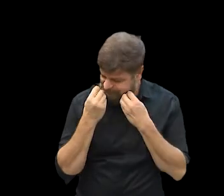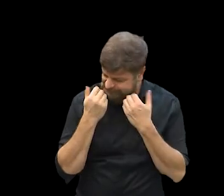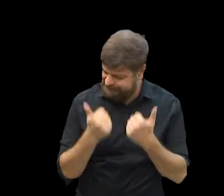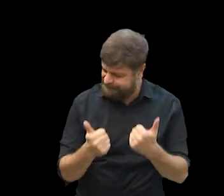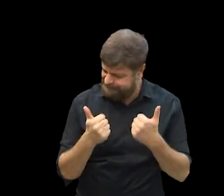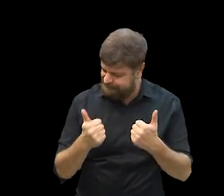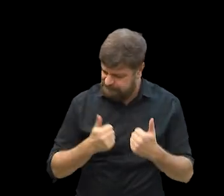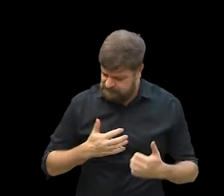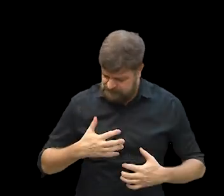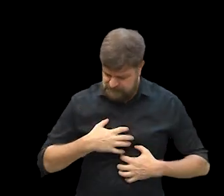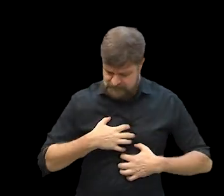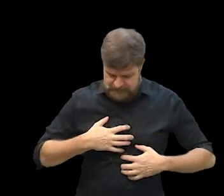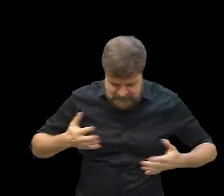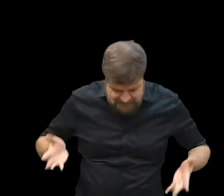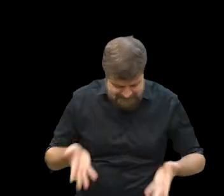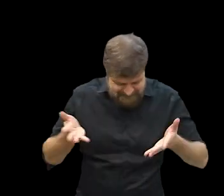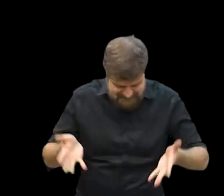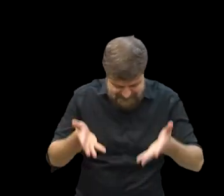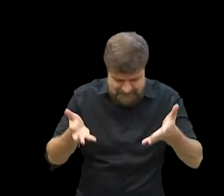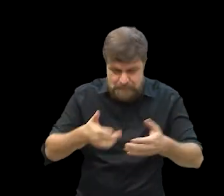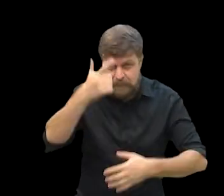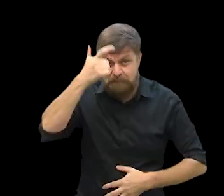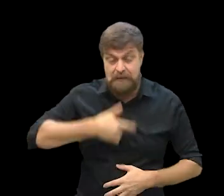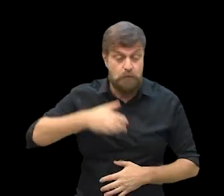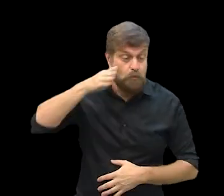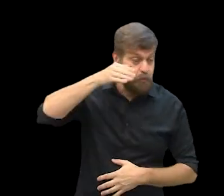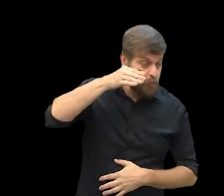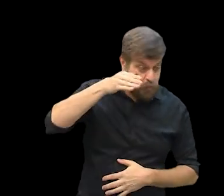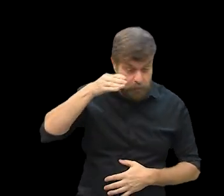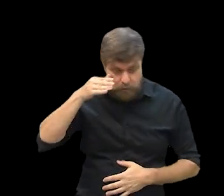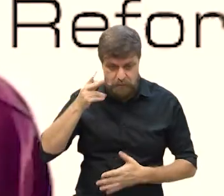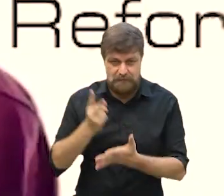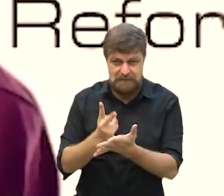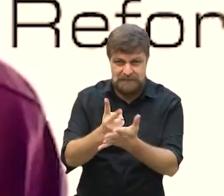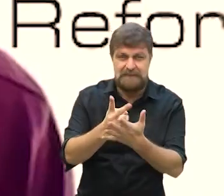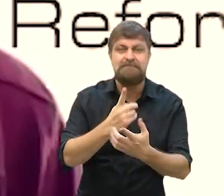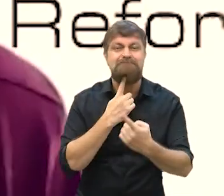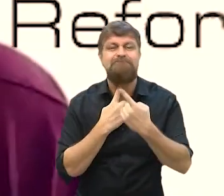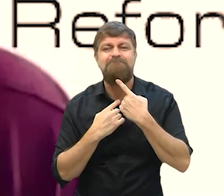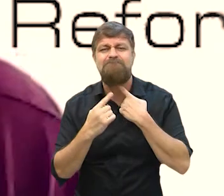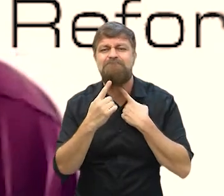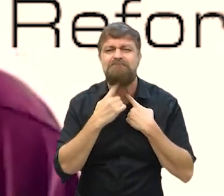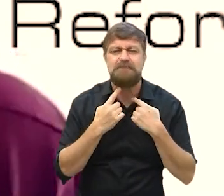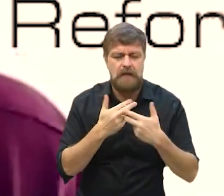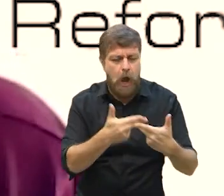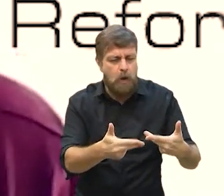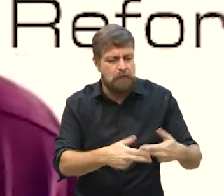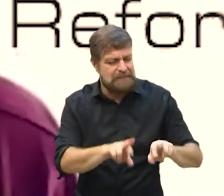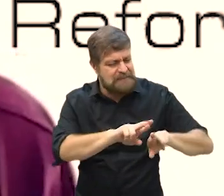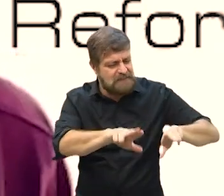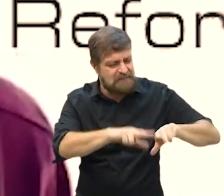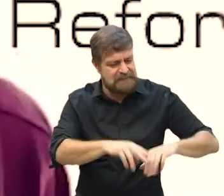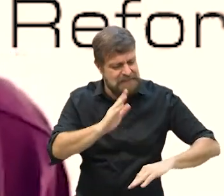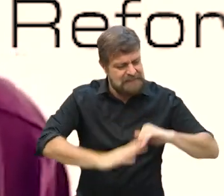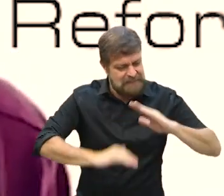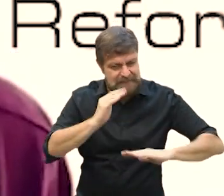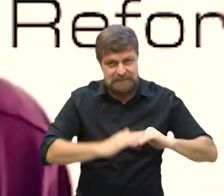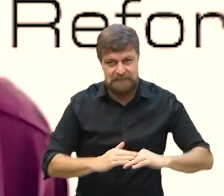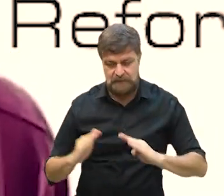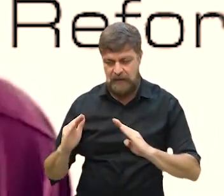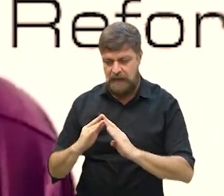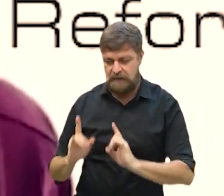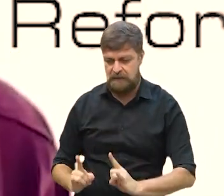muito motivador, né? Eu sempre fui muito curioso, muito vontade de conhecer coisas diferentes, fazer coisas diferentes.